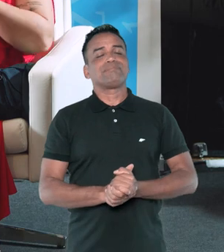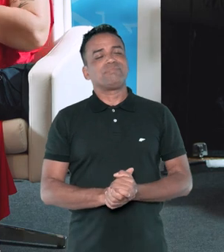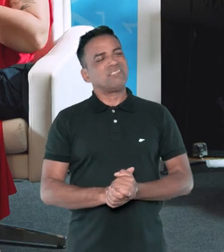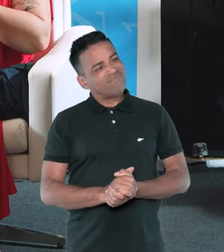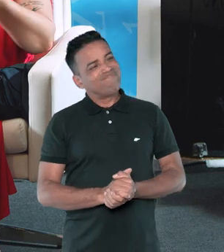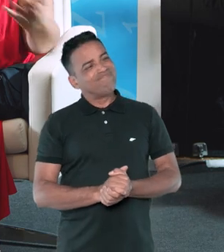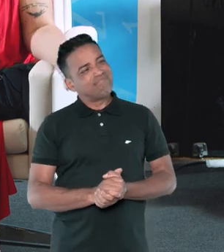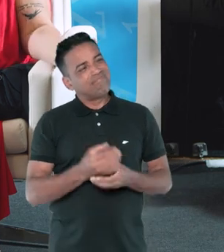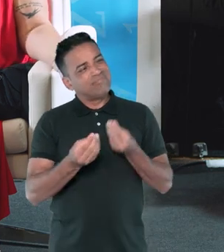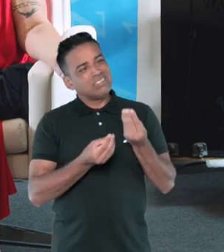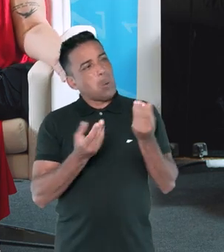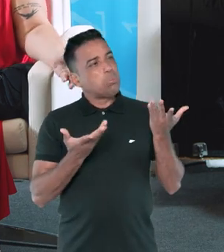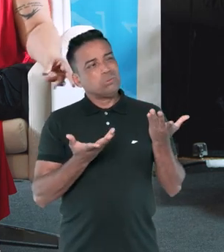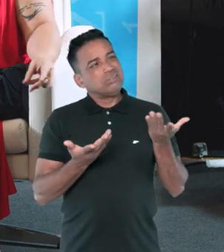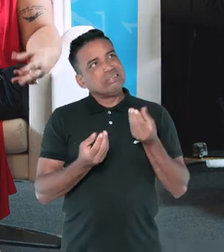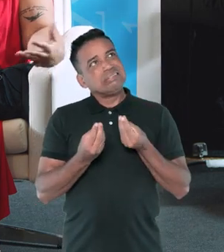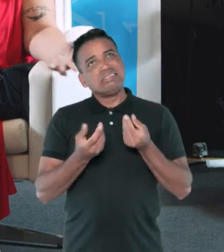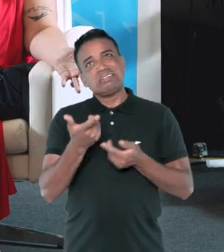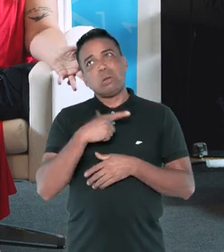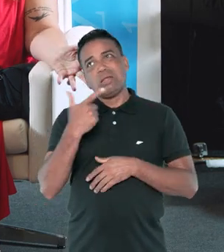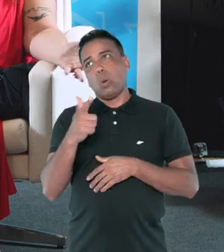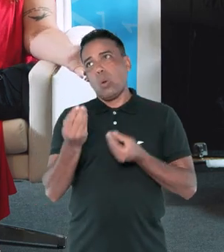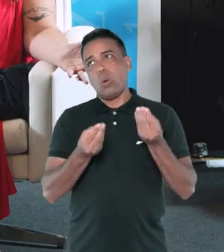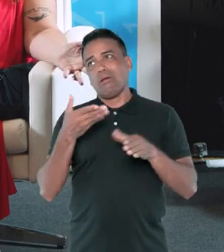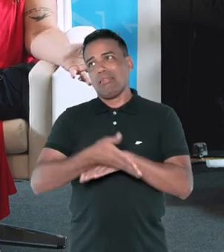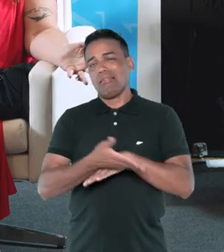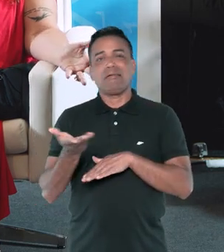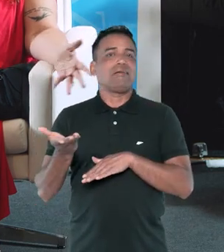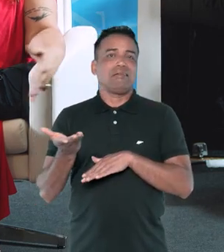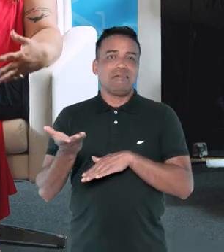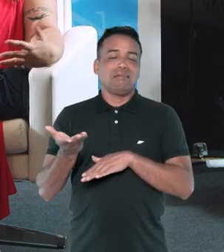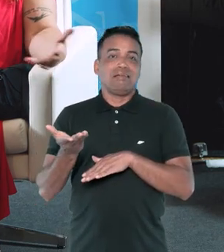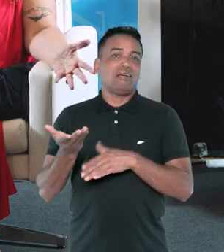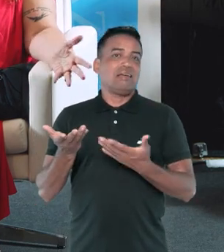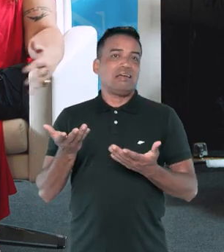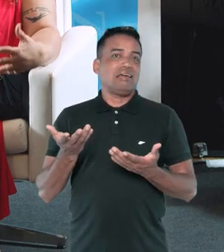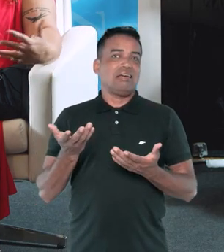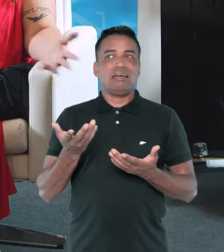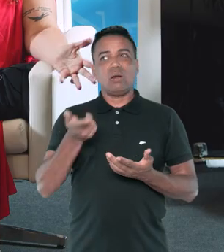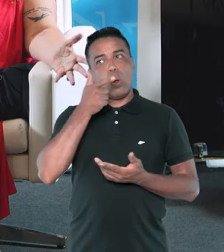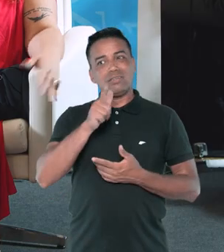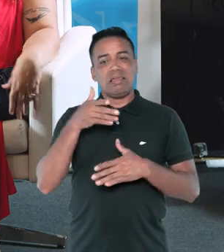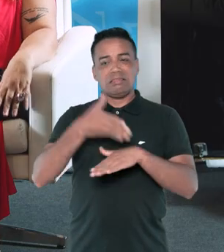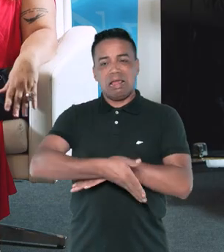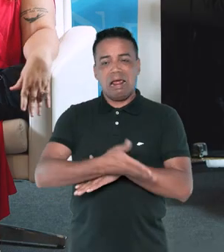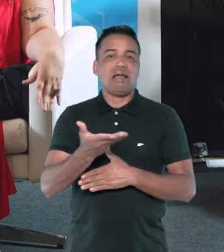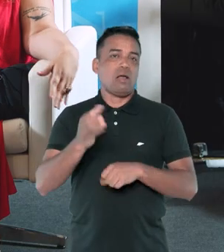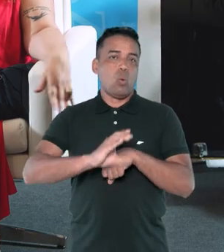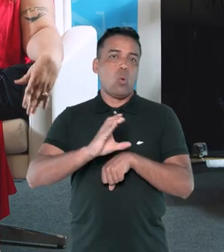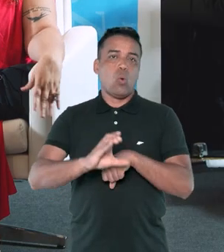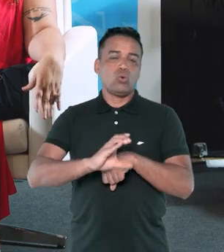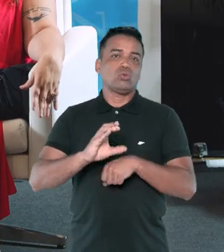disse, não tem como, não tenho como ser, não sou do círculo íntimo dele, nem tenho como ser, não tem como chegar.